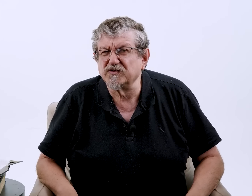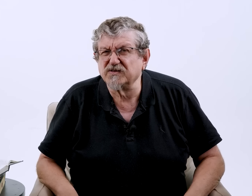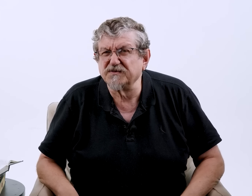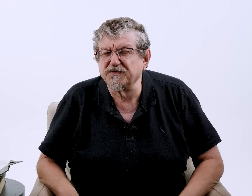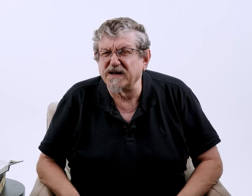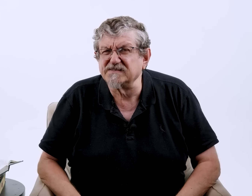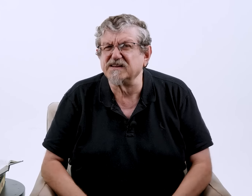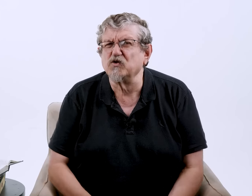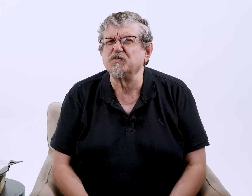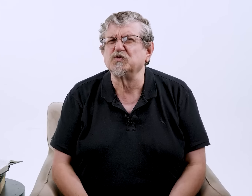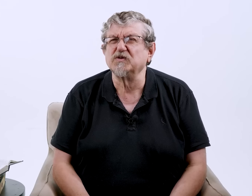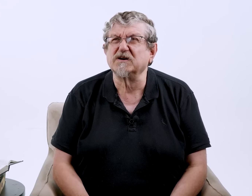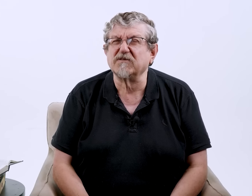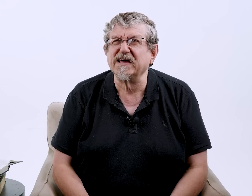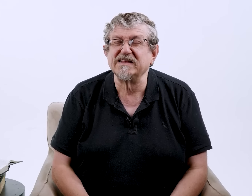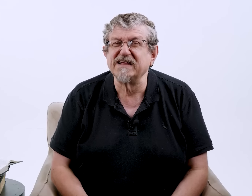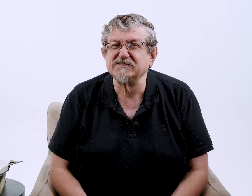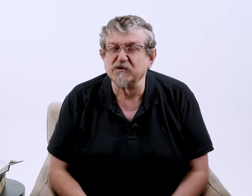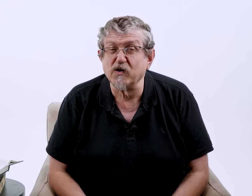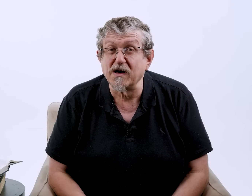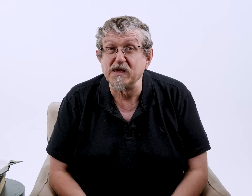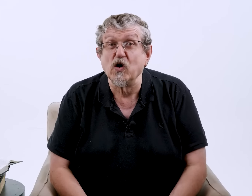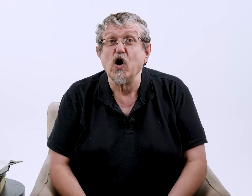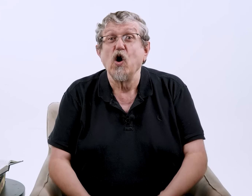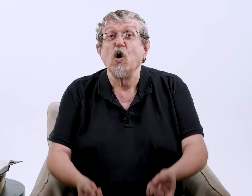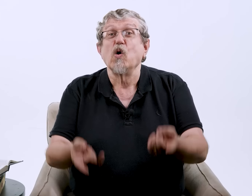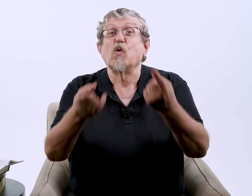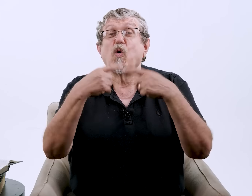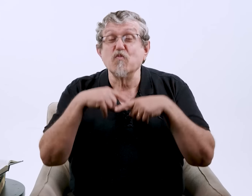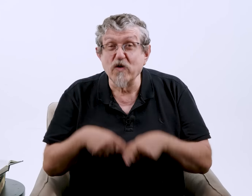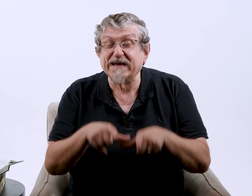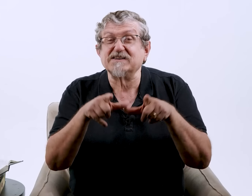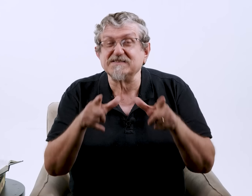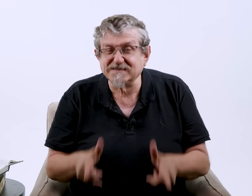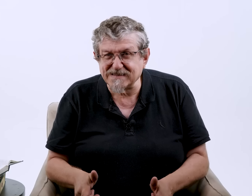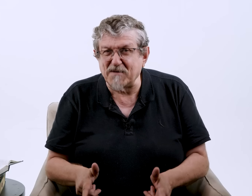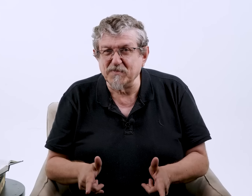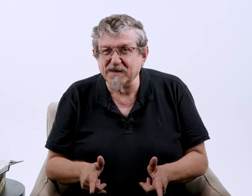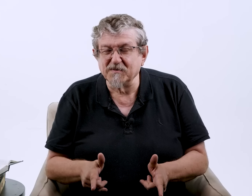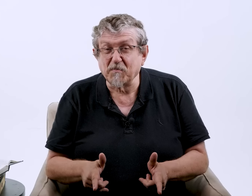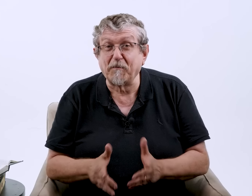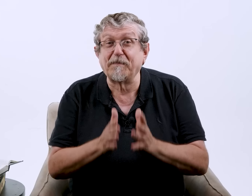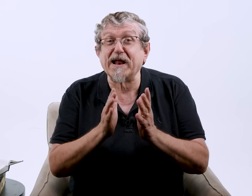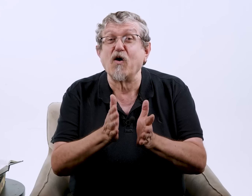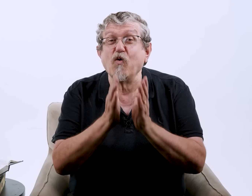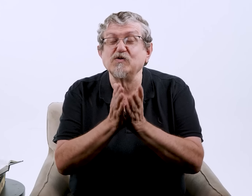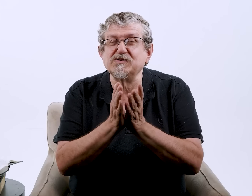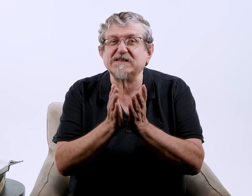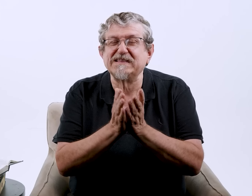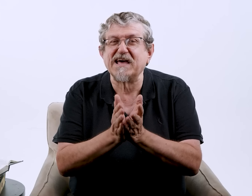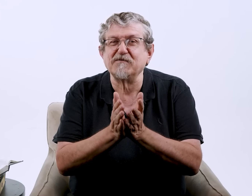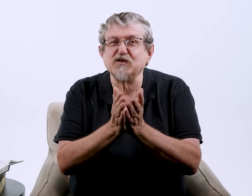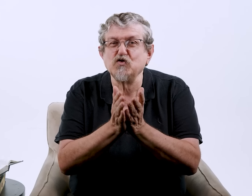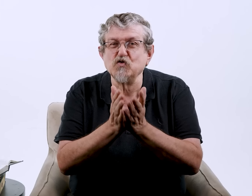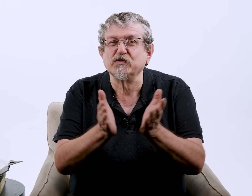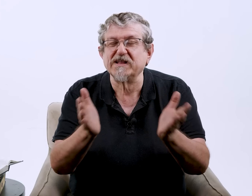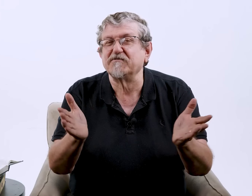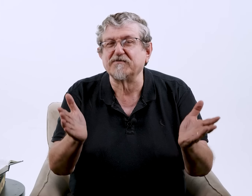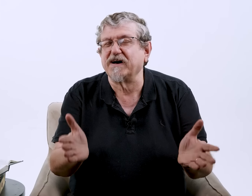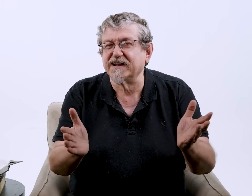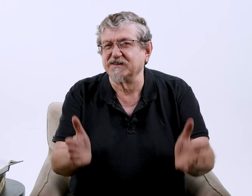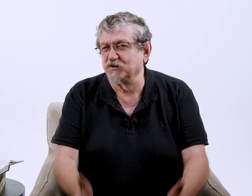nos faz ter ruptura com a realidade, não é o caminho, como é que a gente sabe para onde deve